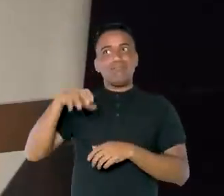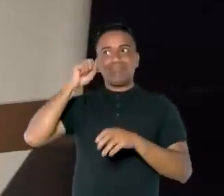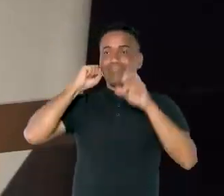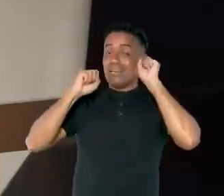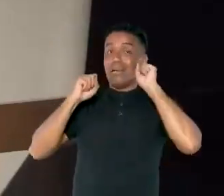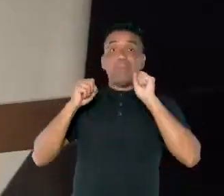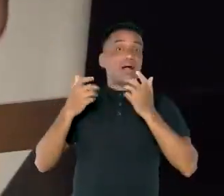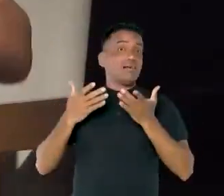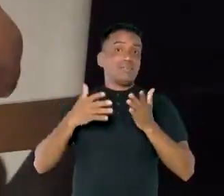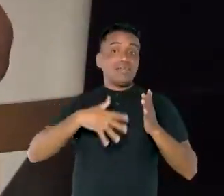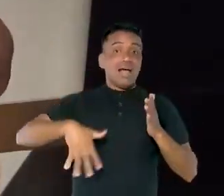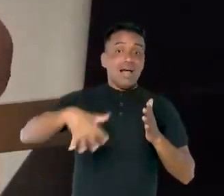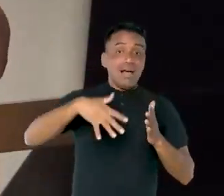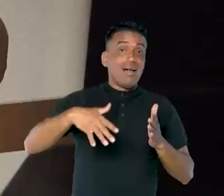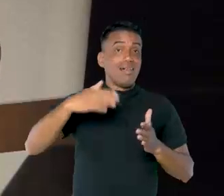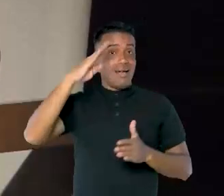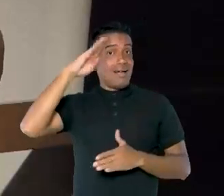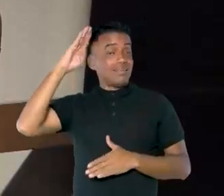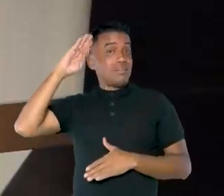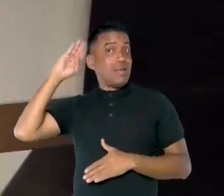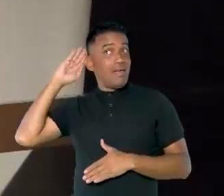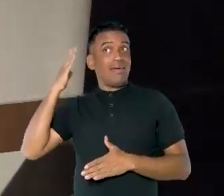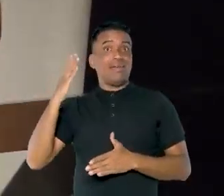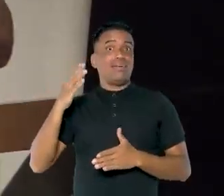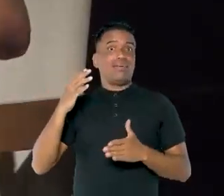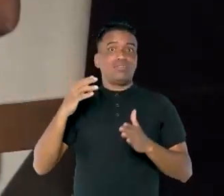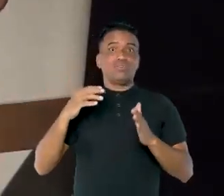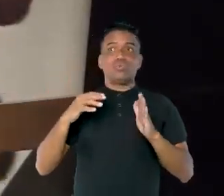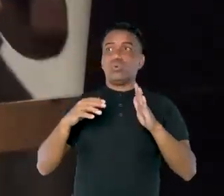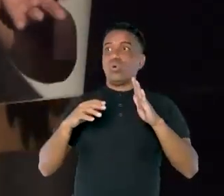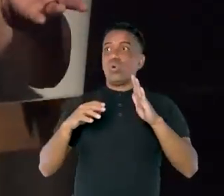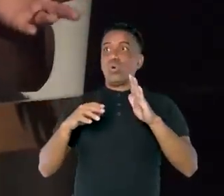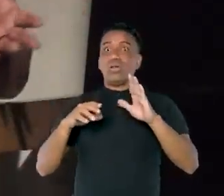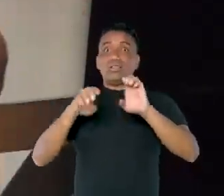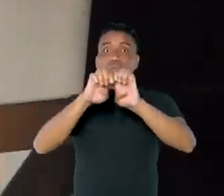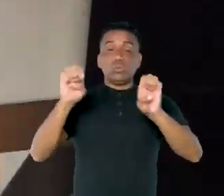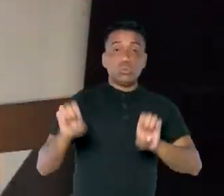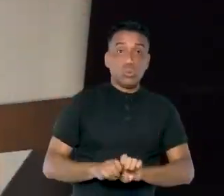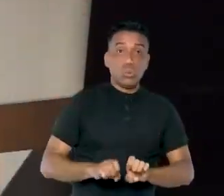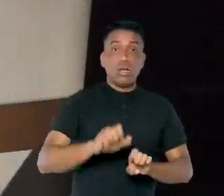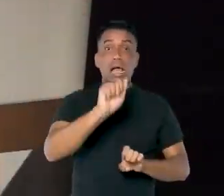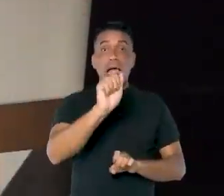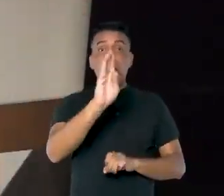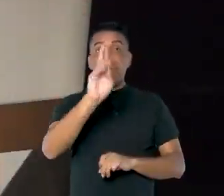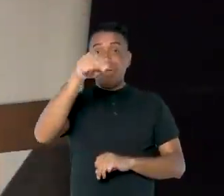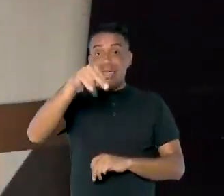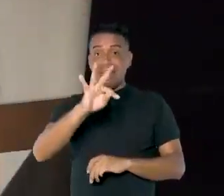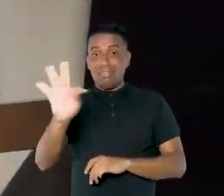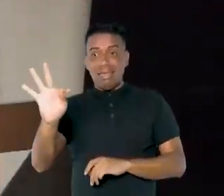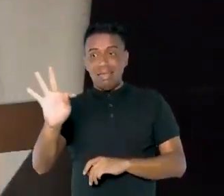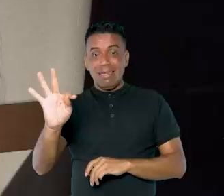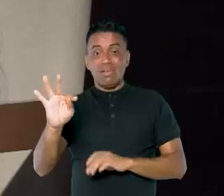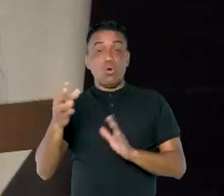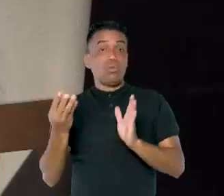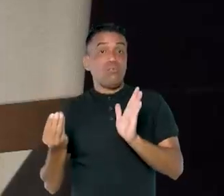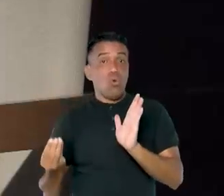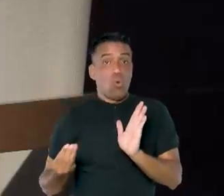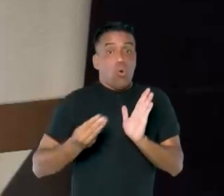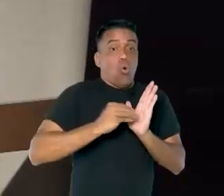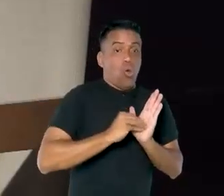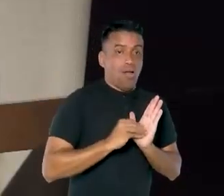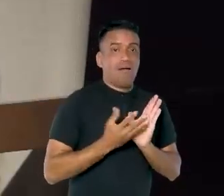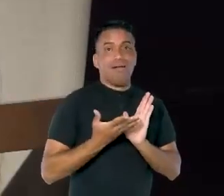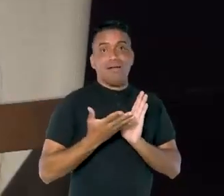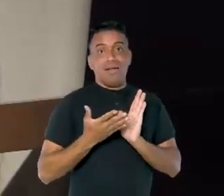escrita, formato lá na BNT, não sei o quê. Mas eu vou ver o que eu vou fazer, né, para colocar, pelo menos